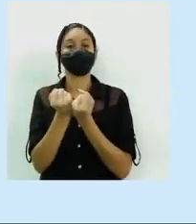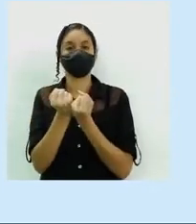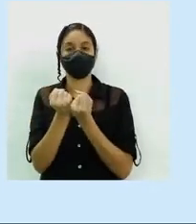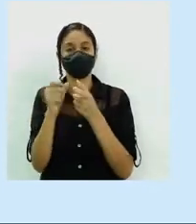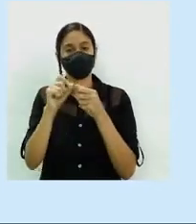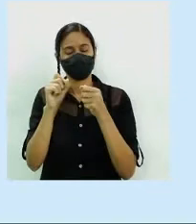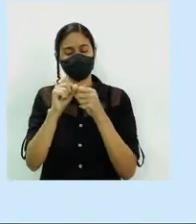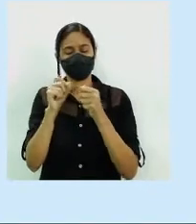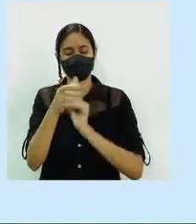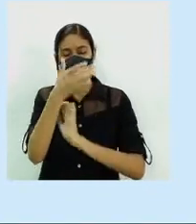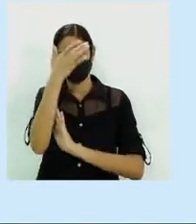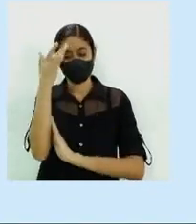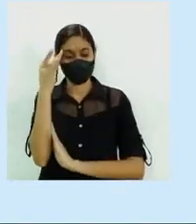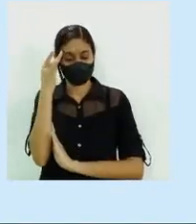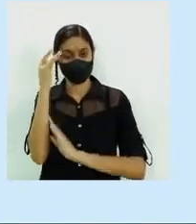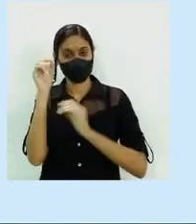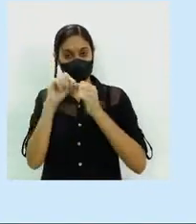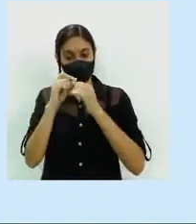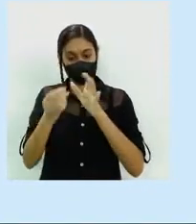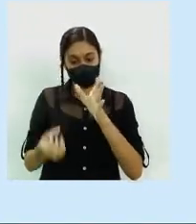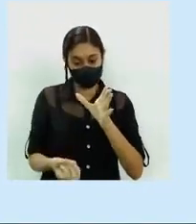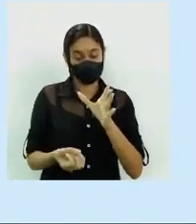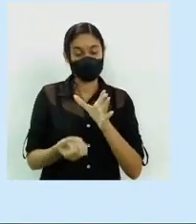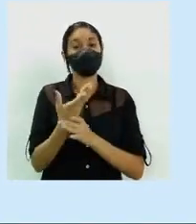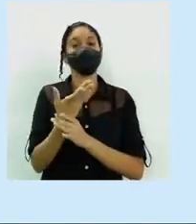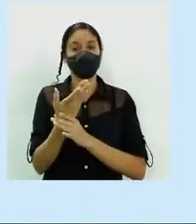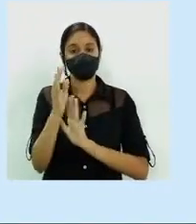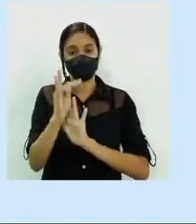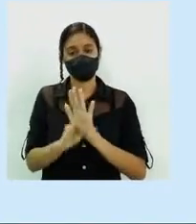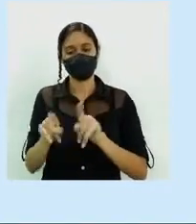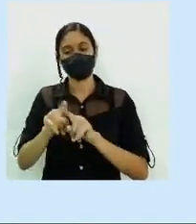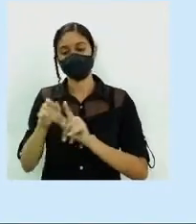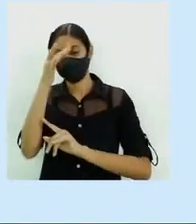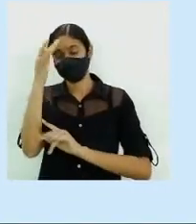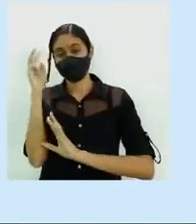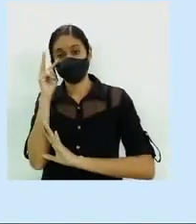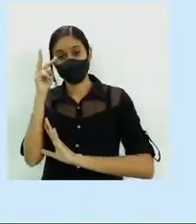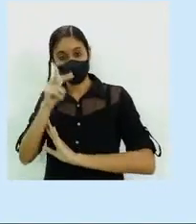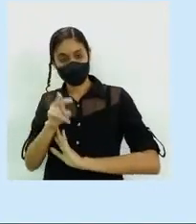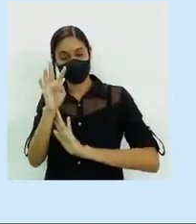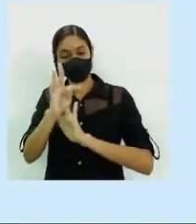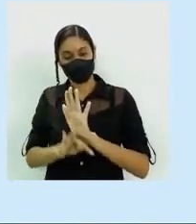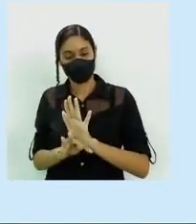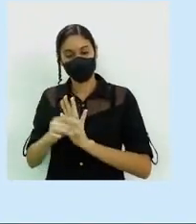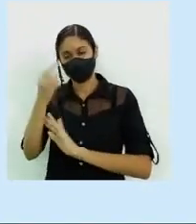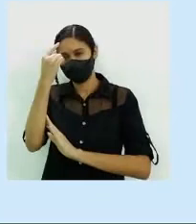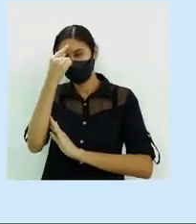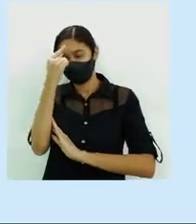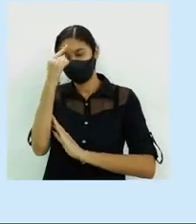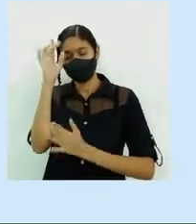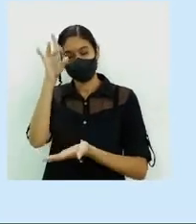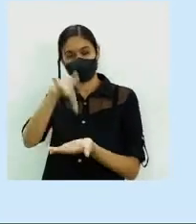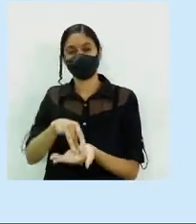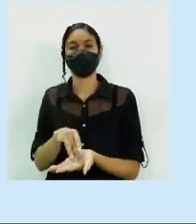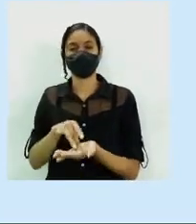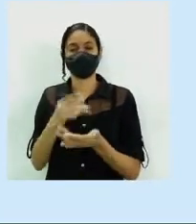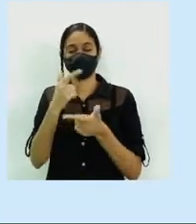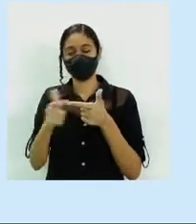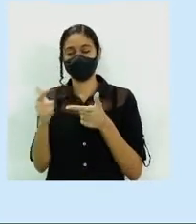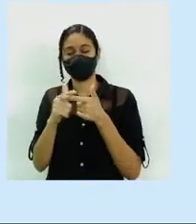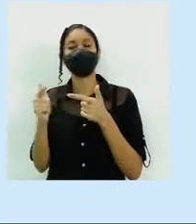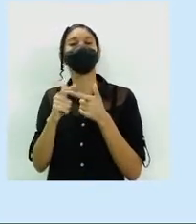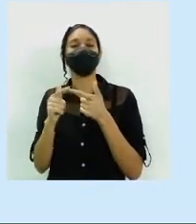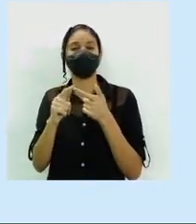de levar tanto quem produz quanto quem ouve a refletir sobre a realidade, sobre problemas